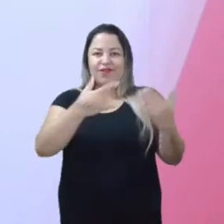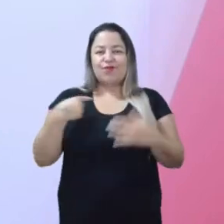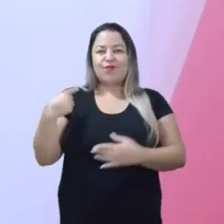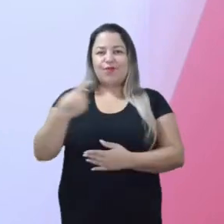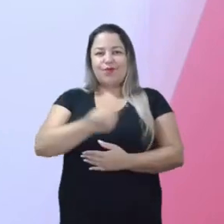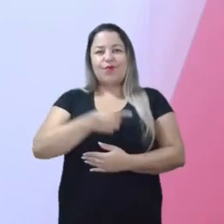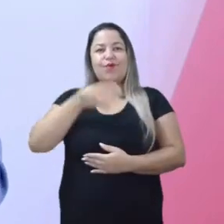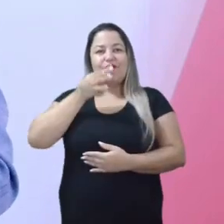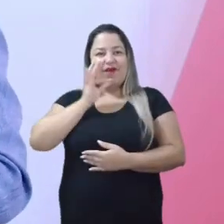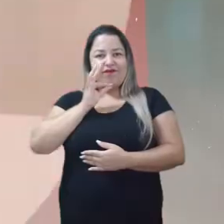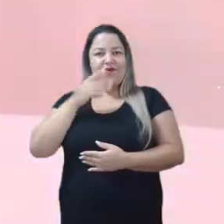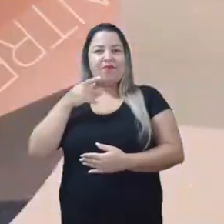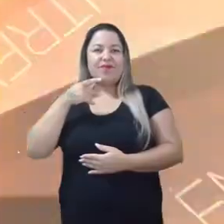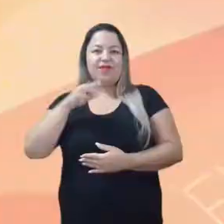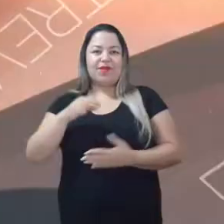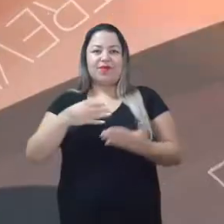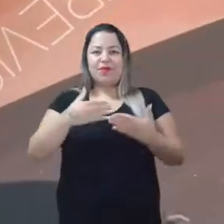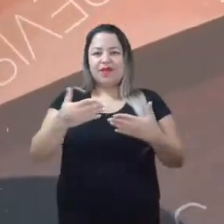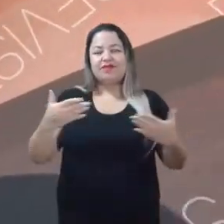PT começa agora.